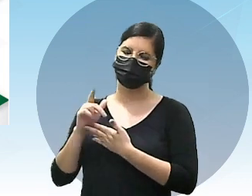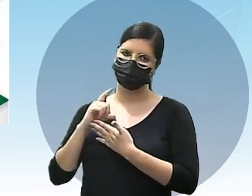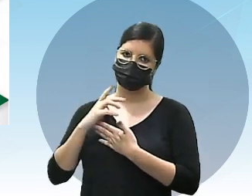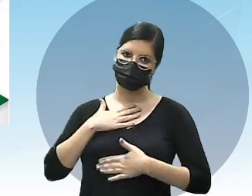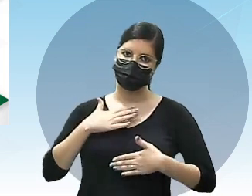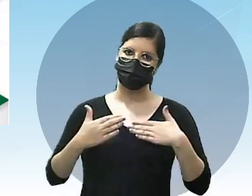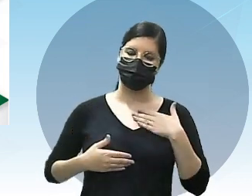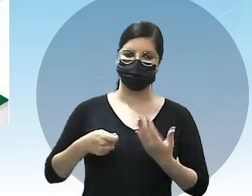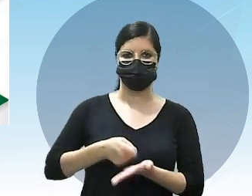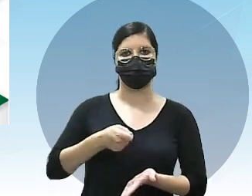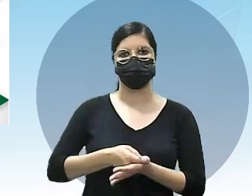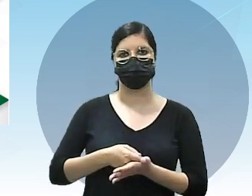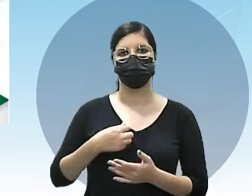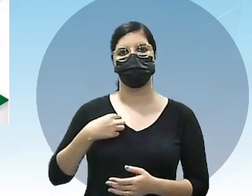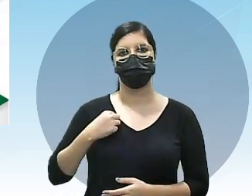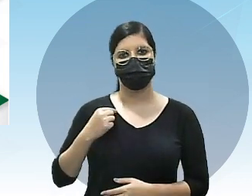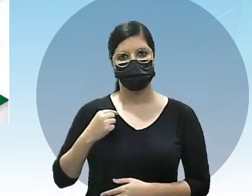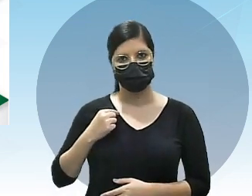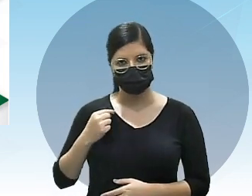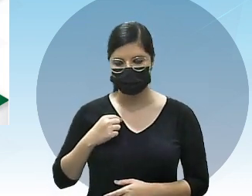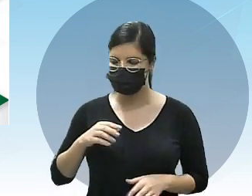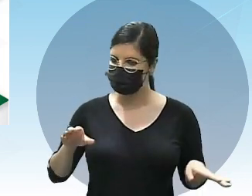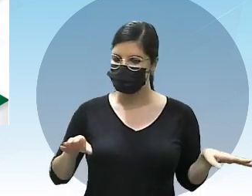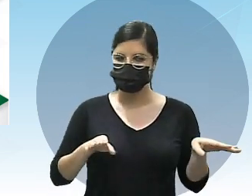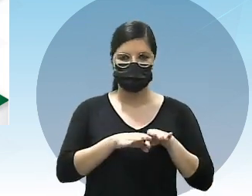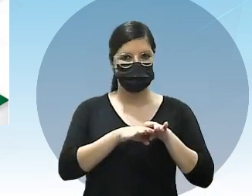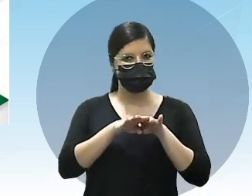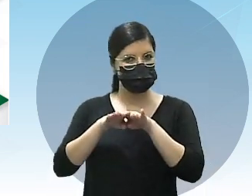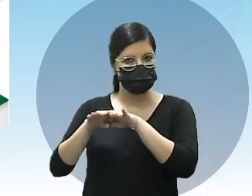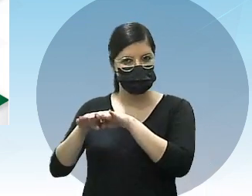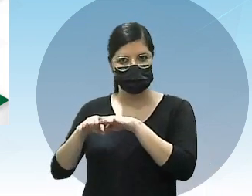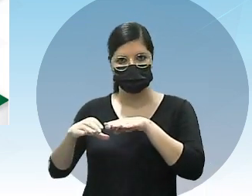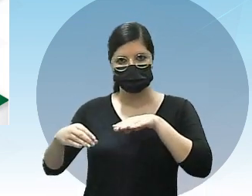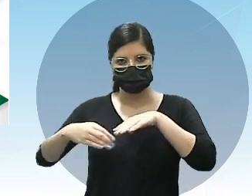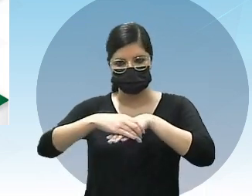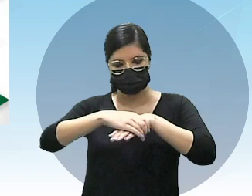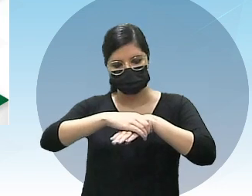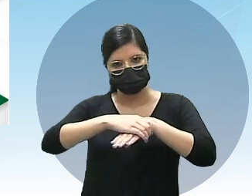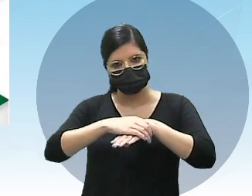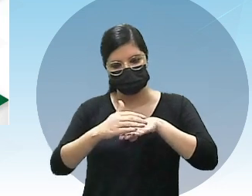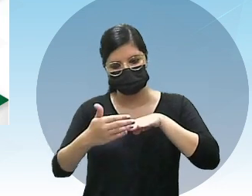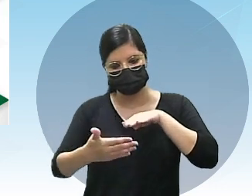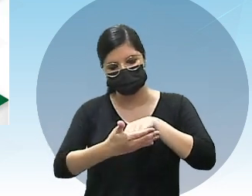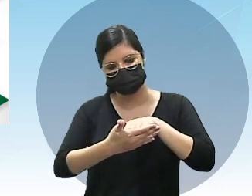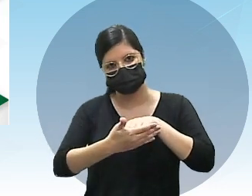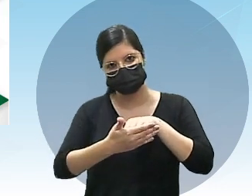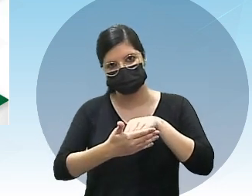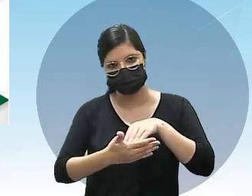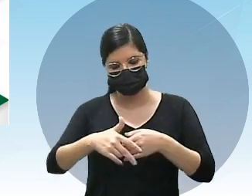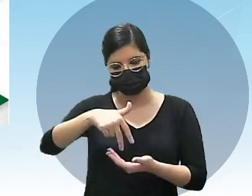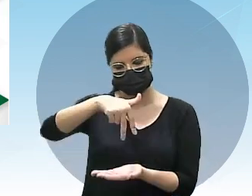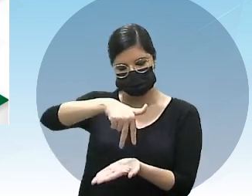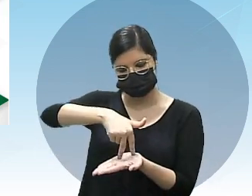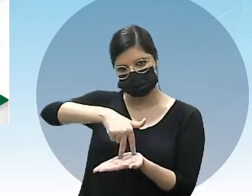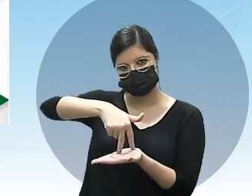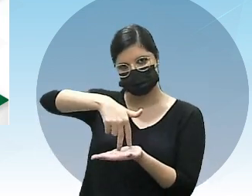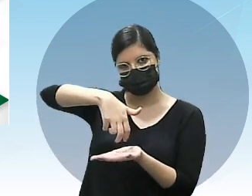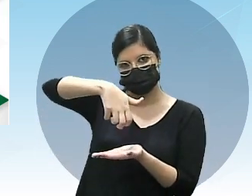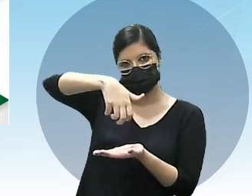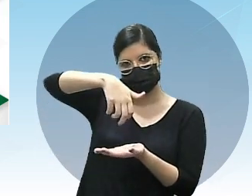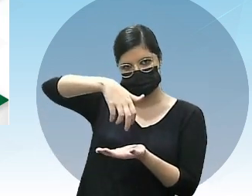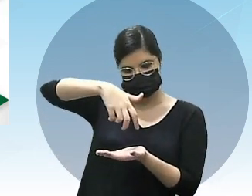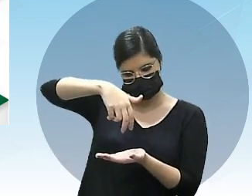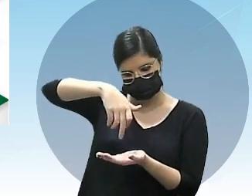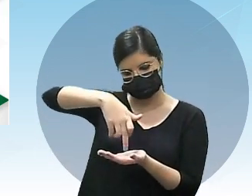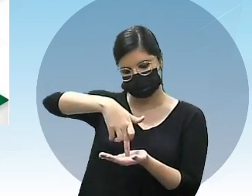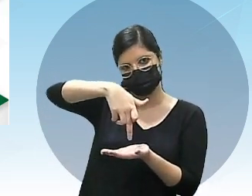essa questão da postura tinha a vestimenta que era mesmo a sapatilha asinha lá com gesso na ponta Então esse Sininho muito esse padrão esse modelo fixo